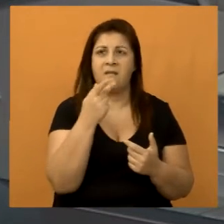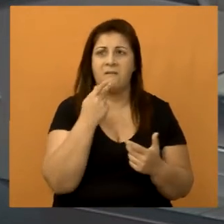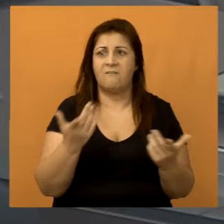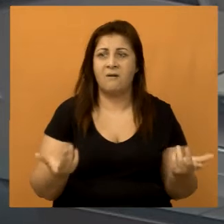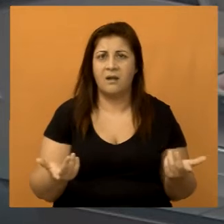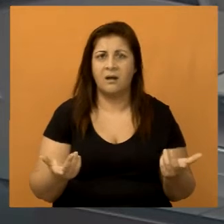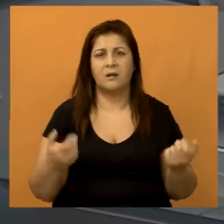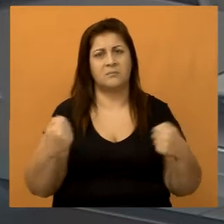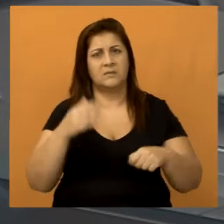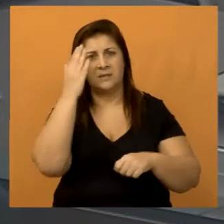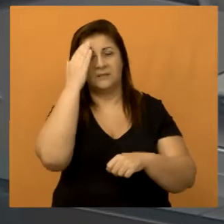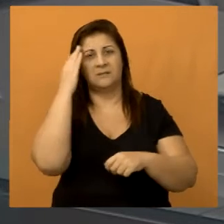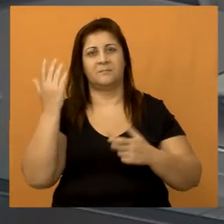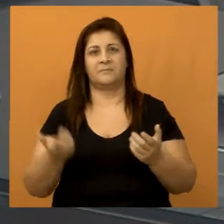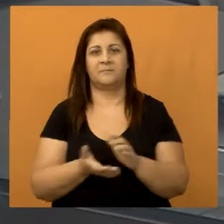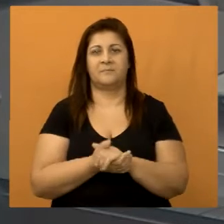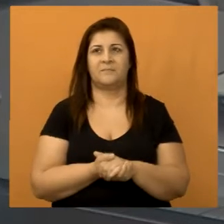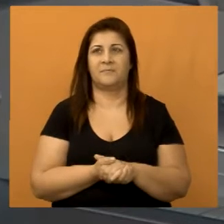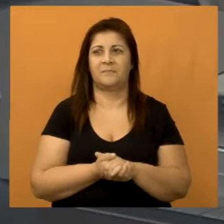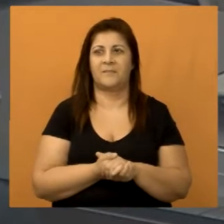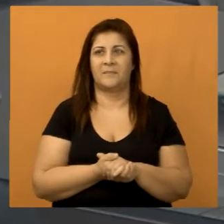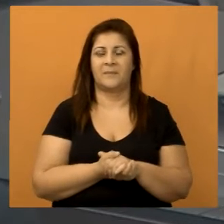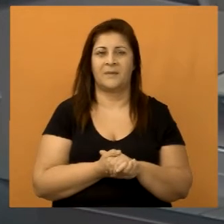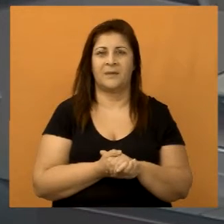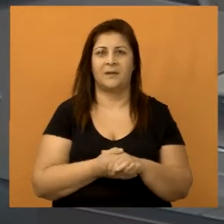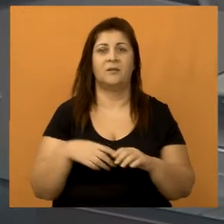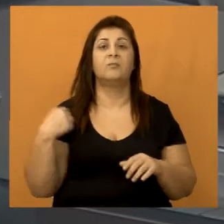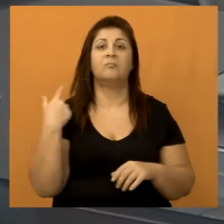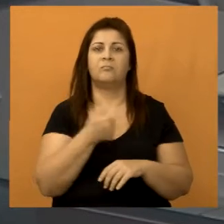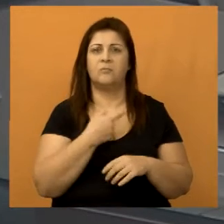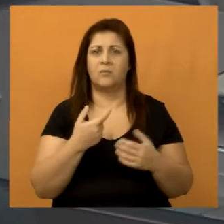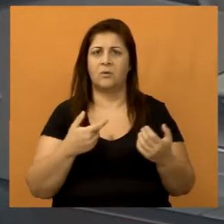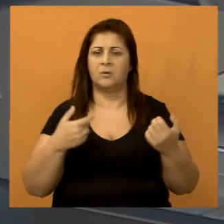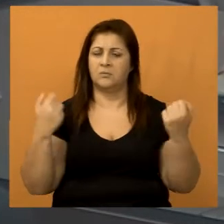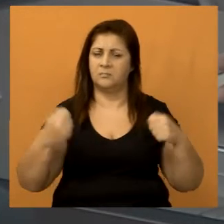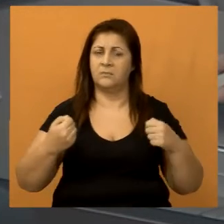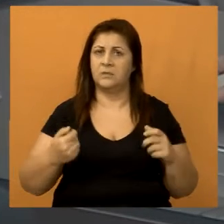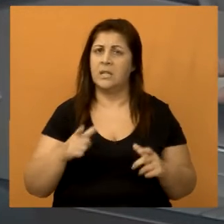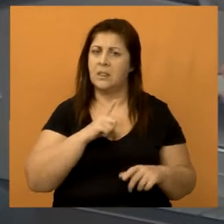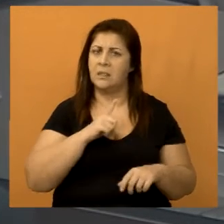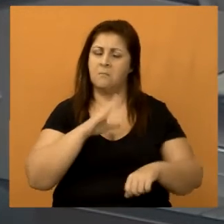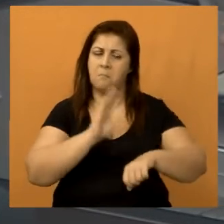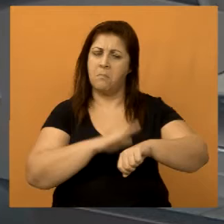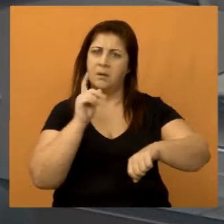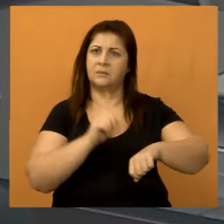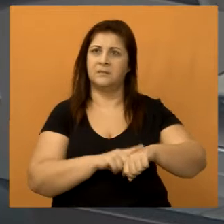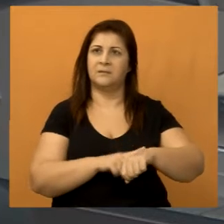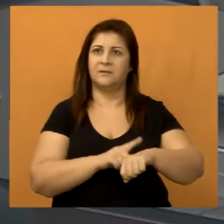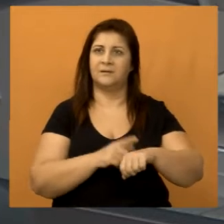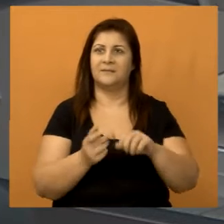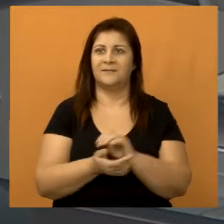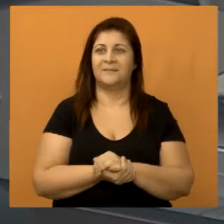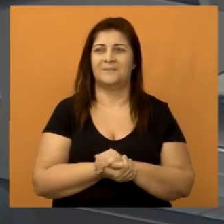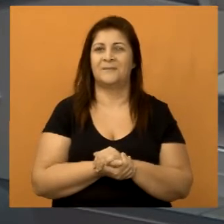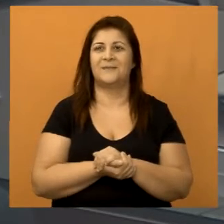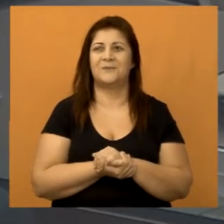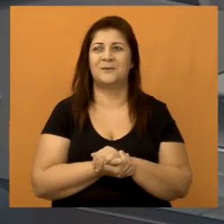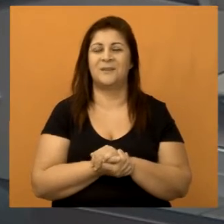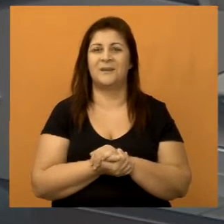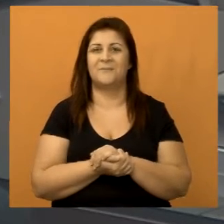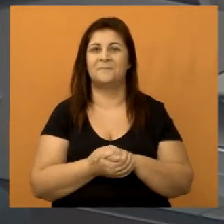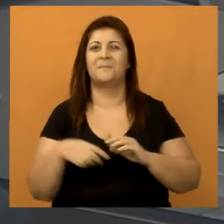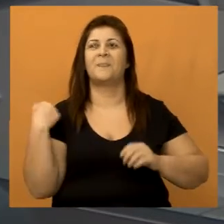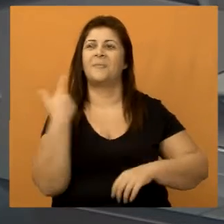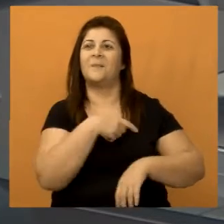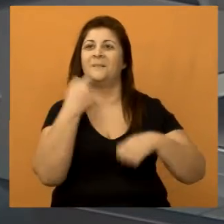saber, eu acho que a população quer saber, e a gente, com certeza, doutor Rodrigo, eu acho que precisa de um tempo mais hábil para que a gente possa levar a sério e